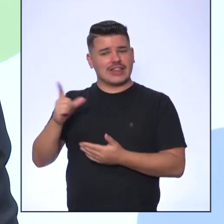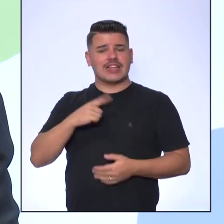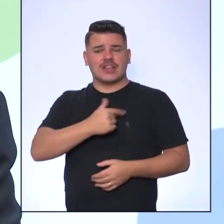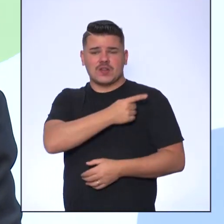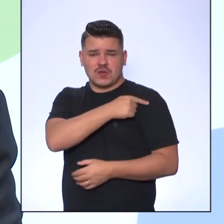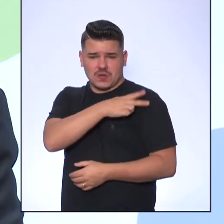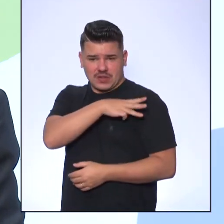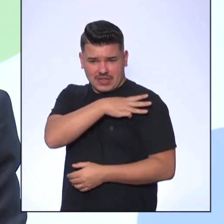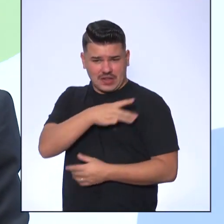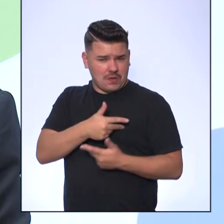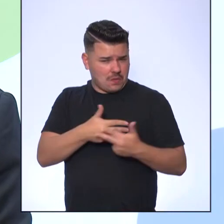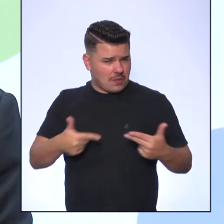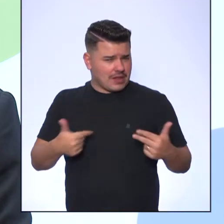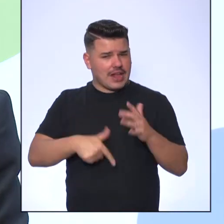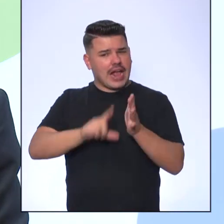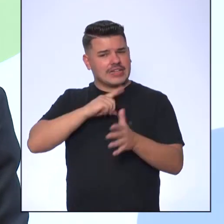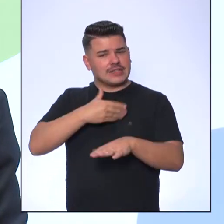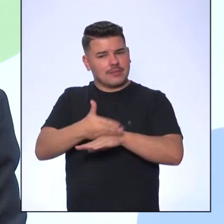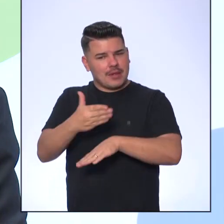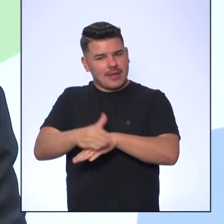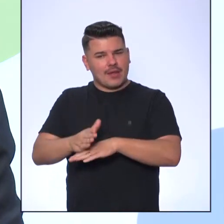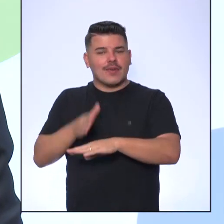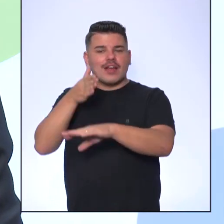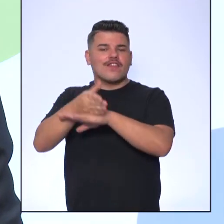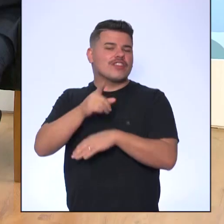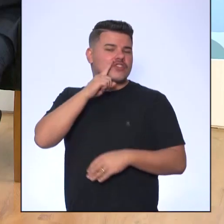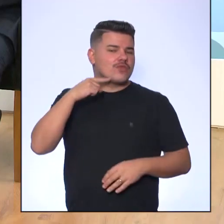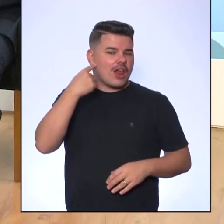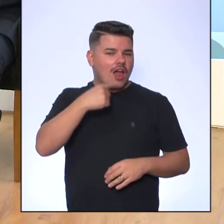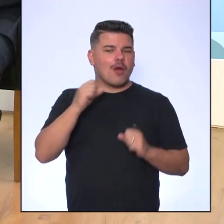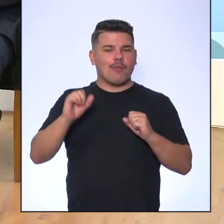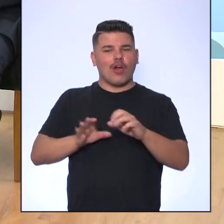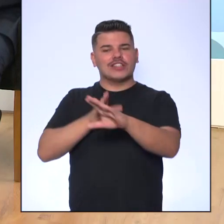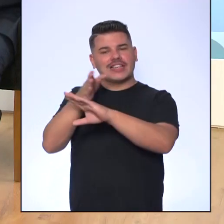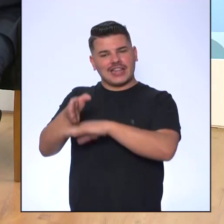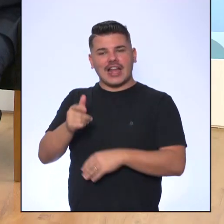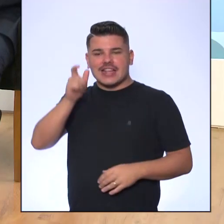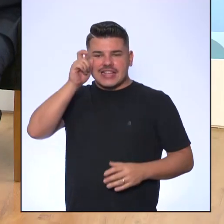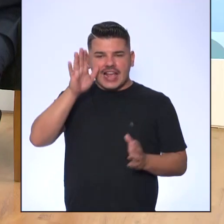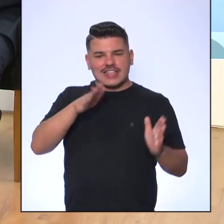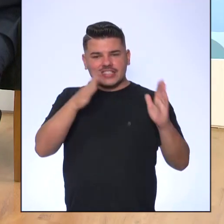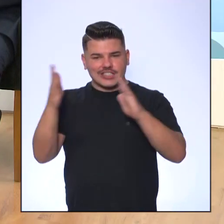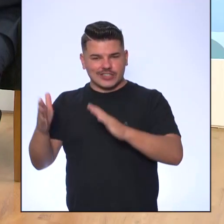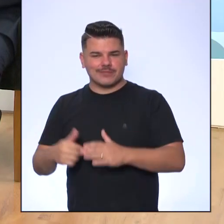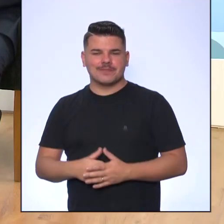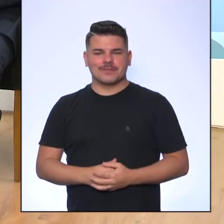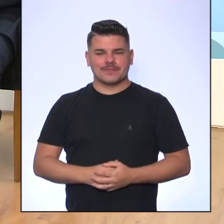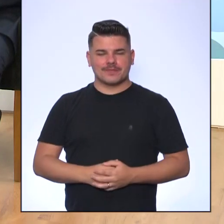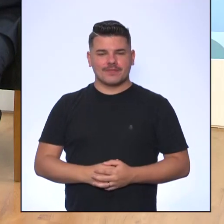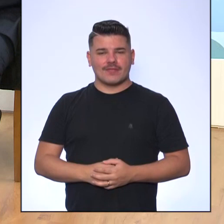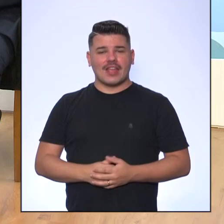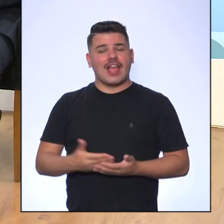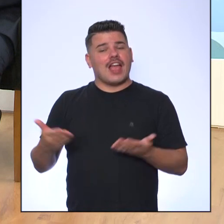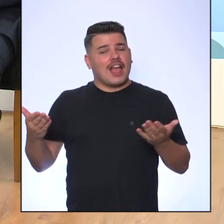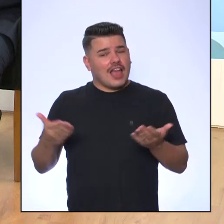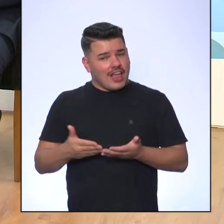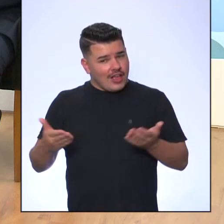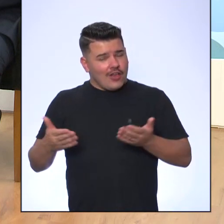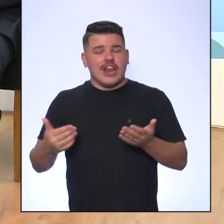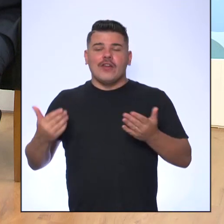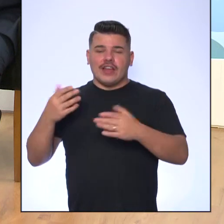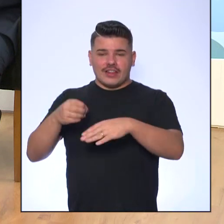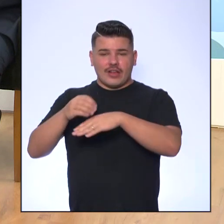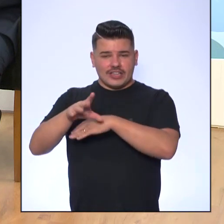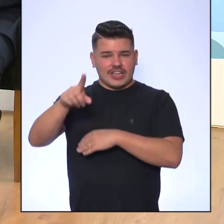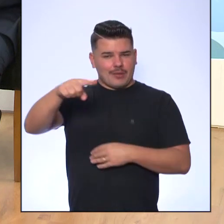tem preparatório, você pode ingressar lá e assistir. E eu quero, antes de passar para a gente falar